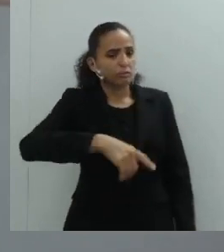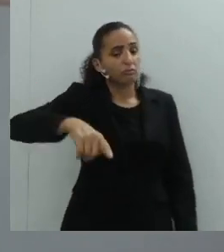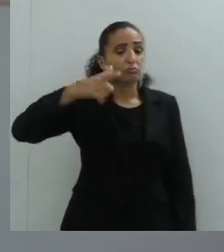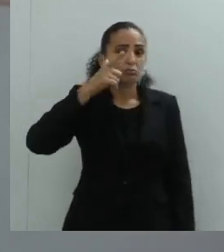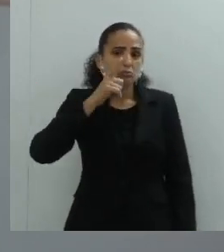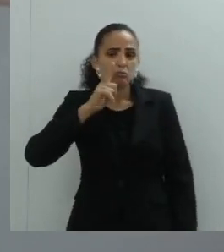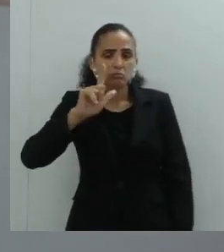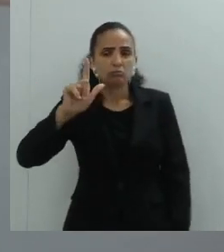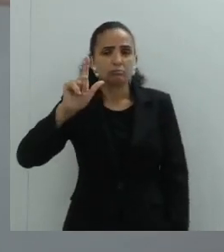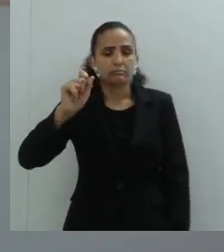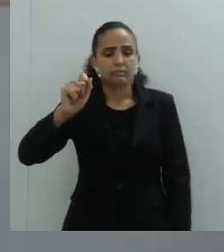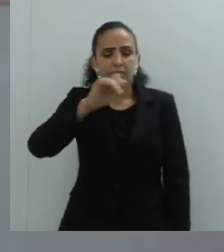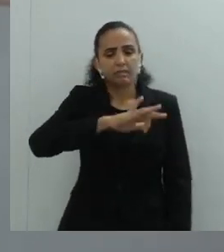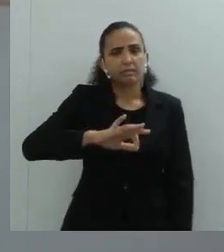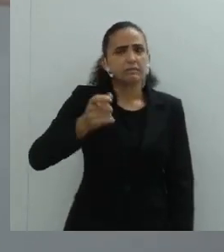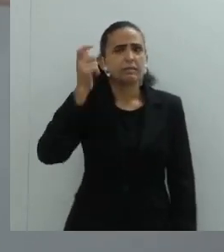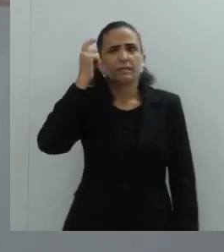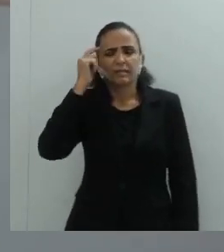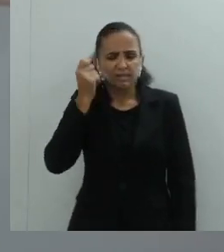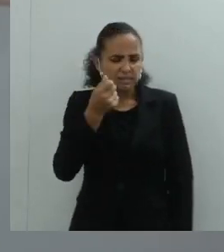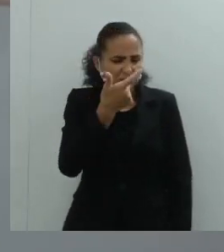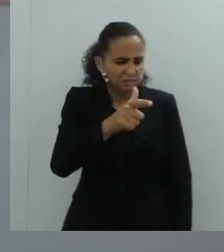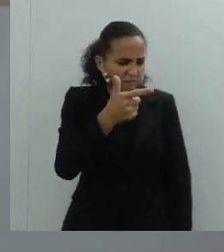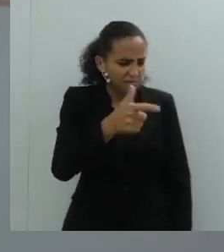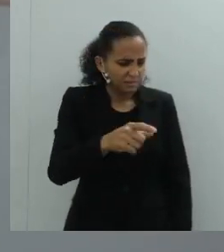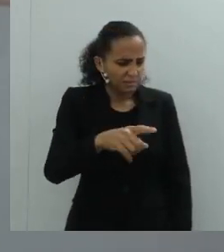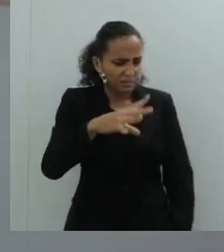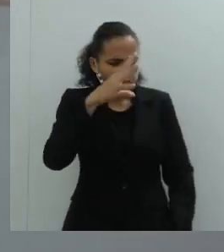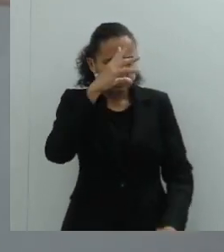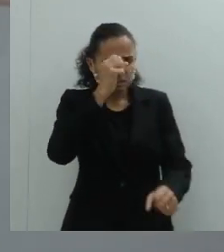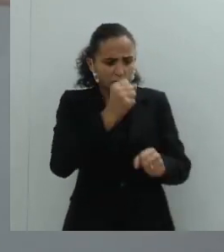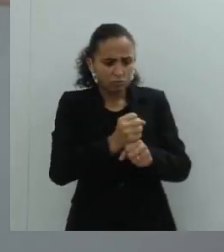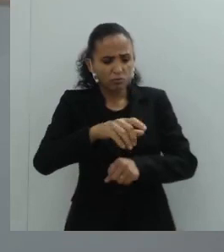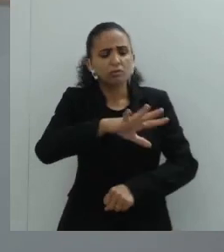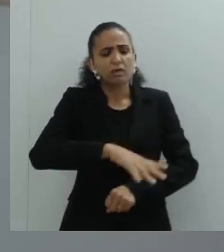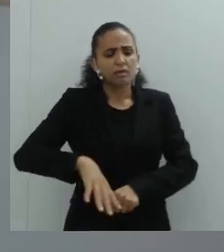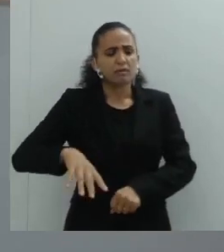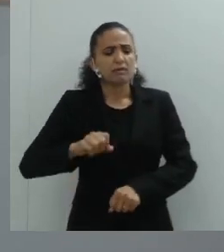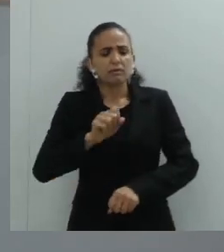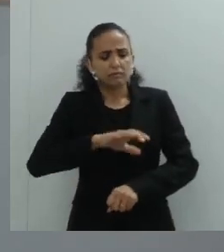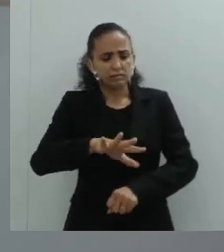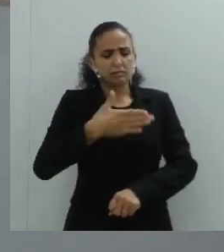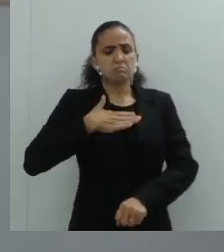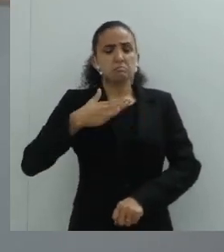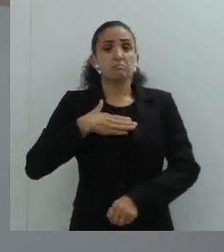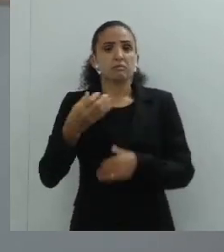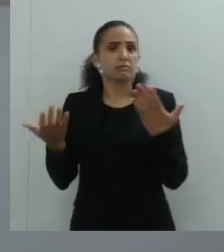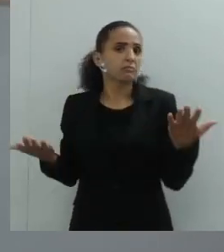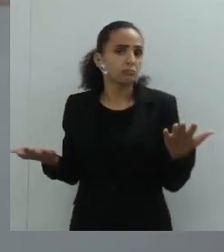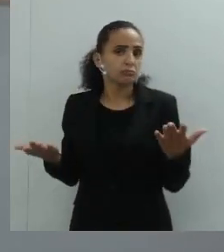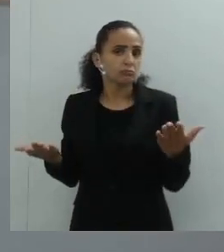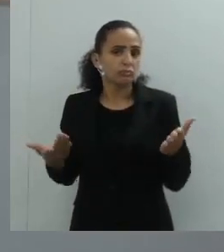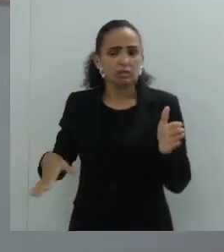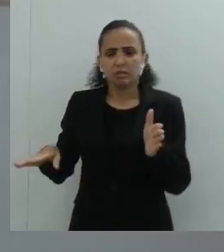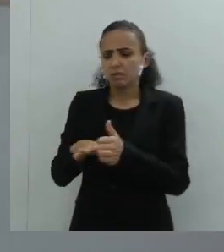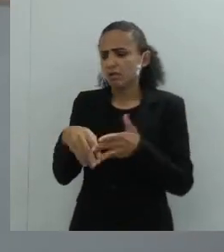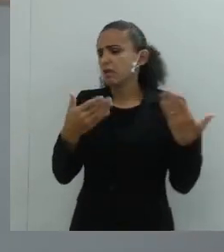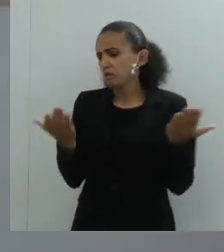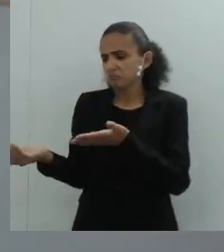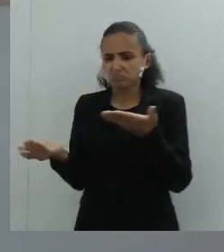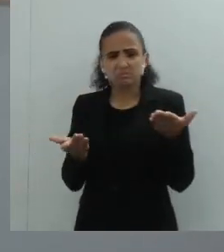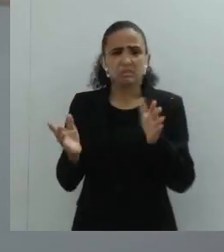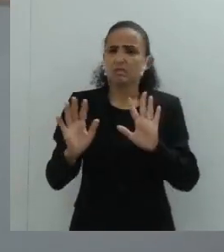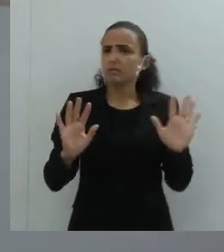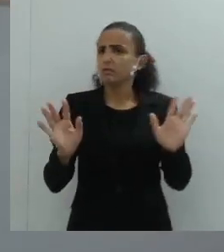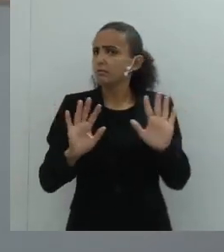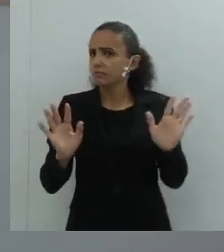conquistar esses territórios, achando que não tinha gente. Obviamente que os astecas e mais incas, eles simplesmente disseram, podem entrar.